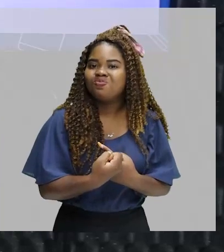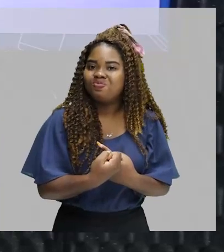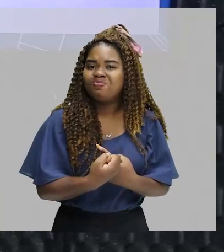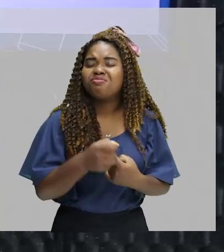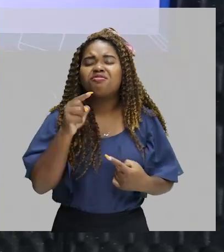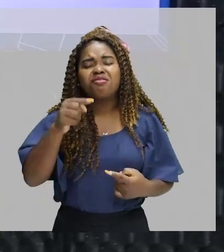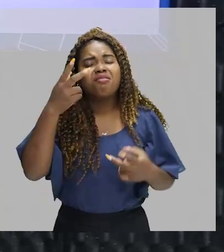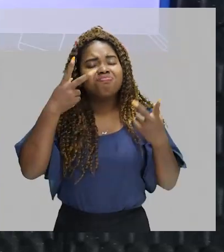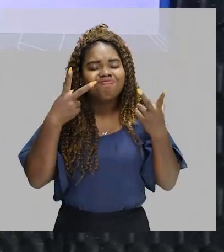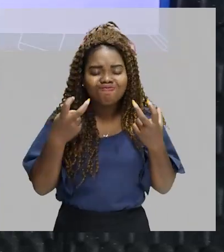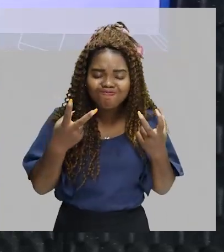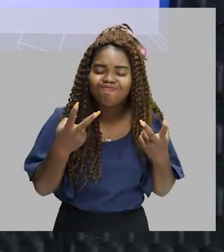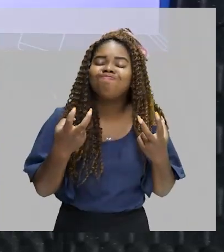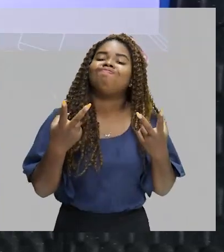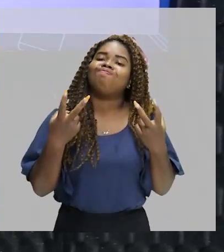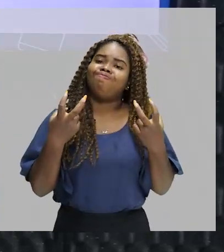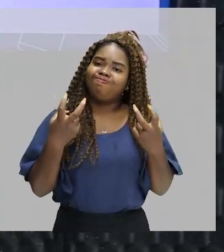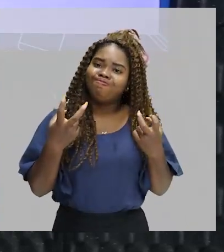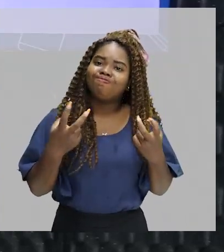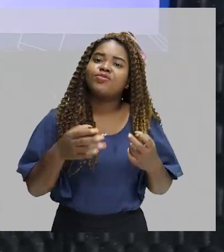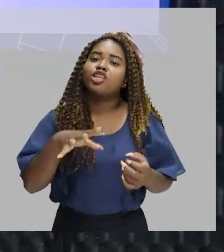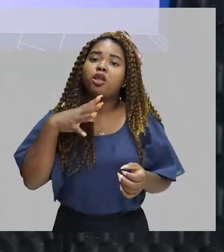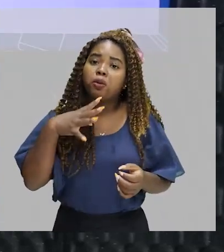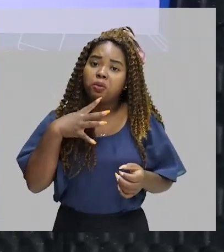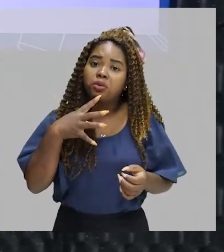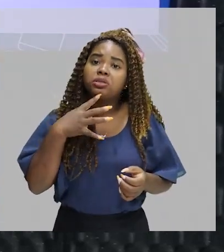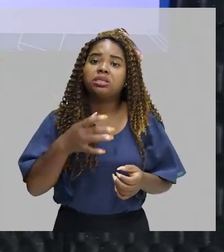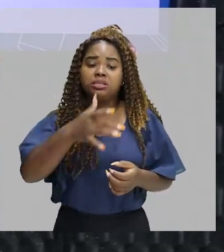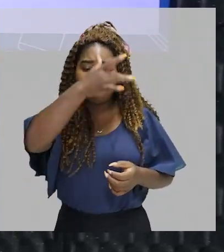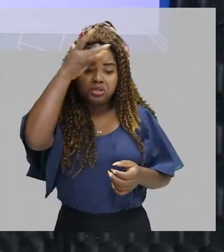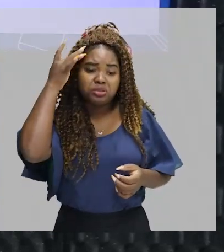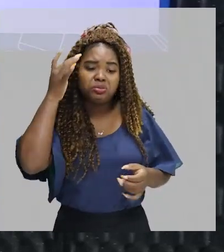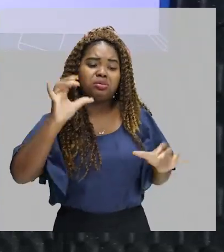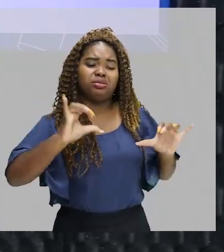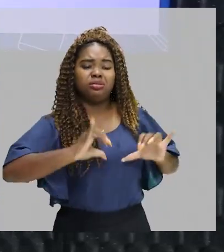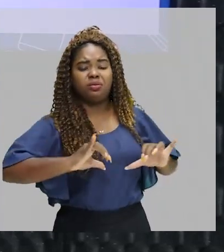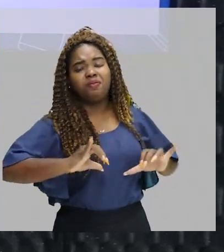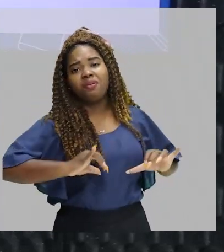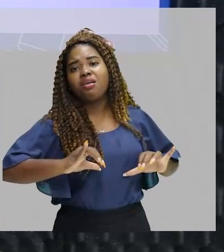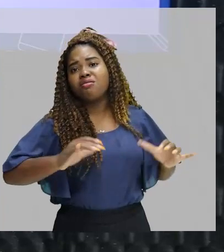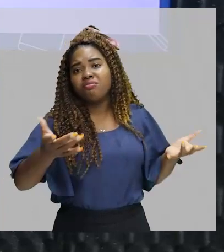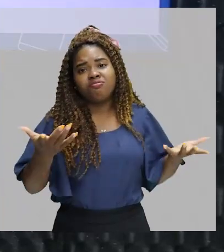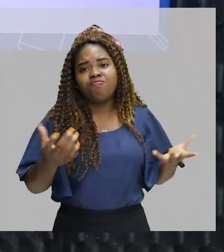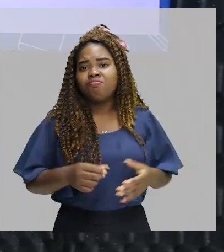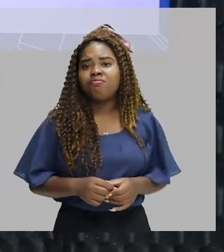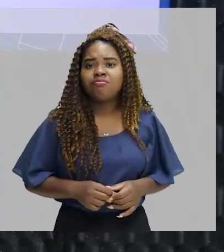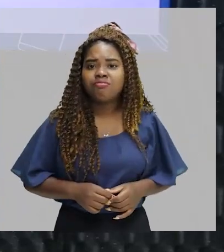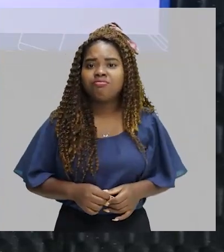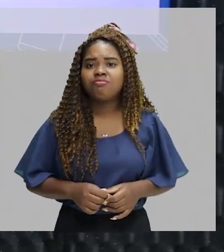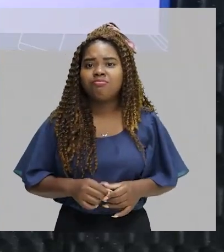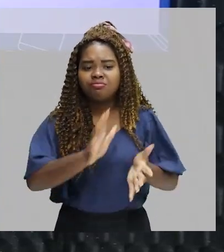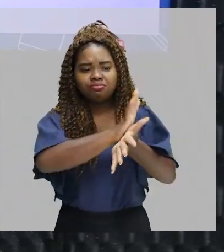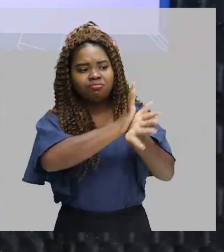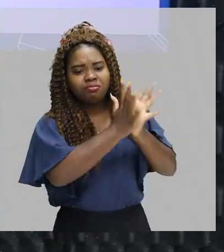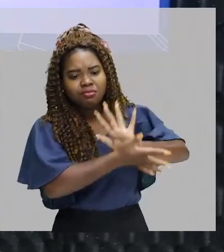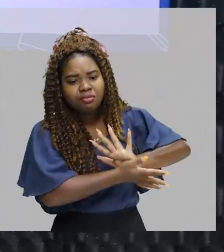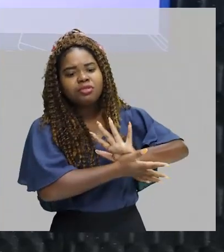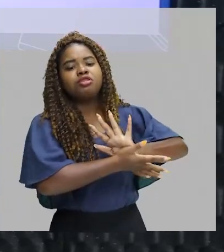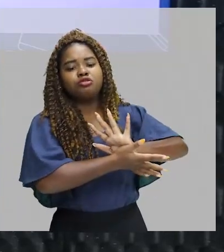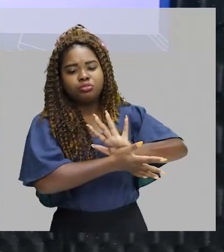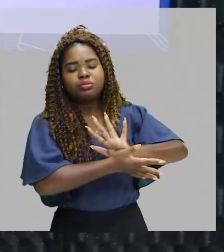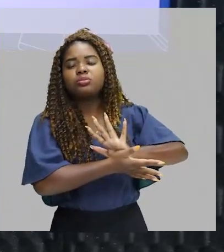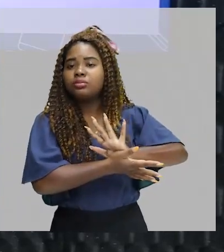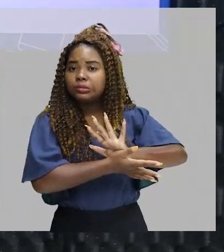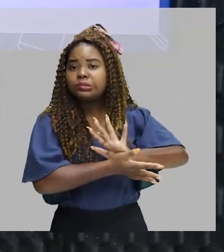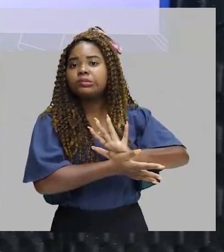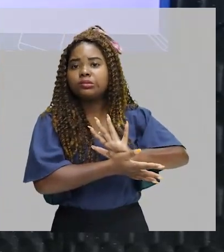já percebeu, de repente já conhece alguém que sofreu ou já tenha sofrido algum ato discriminatório por conta da